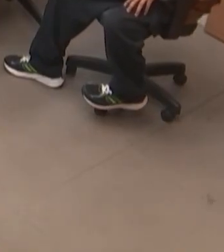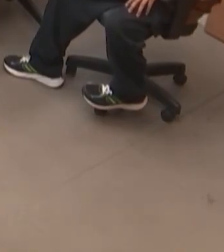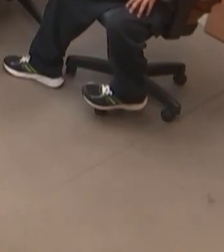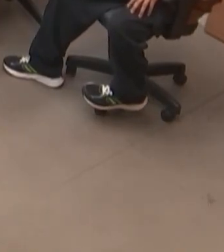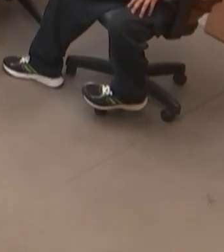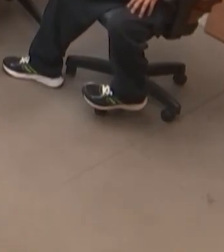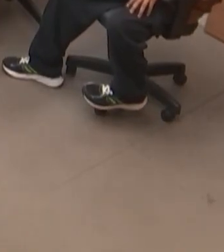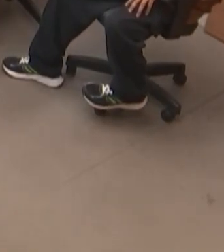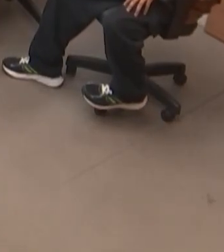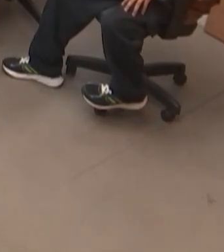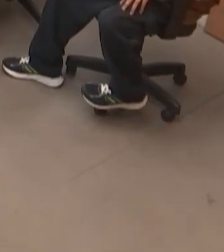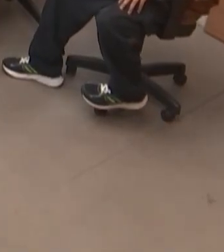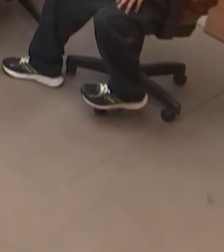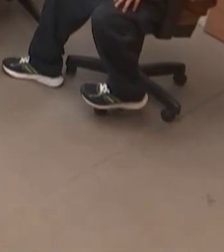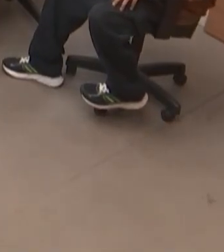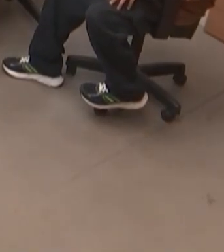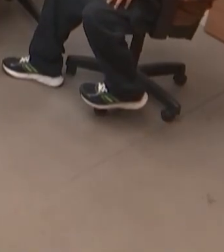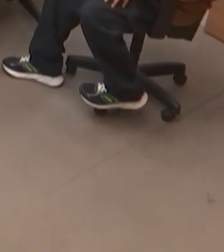Vambora.